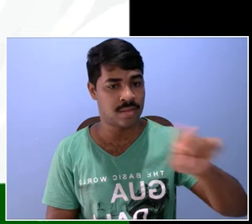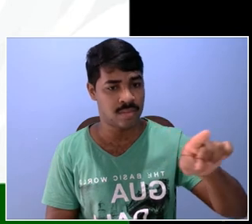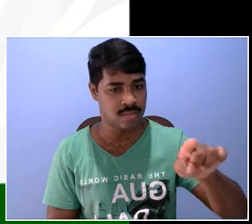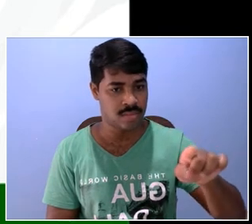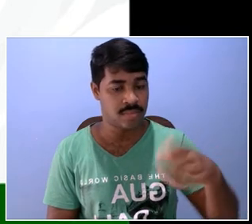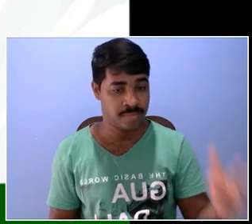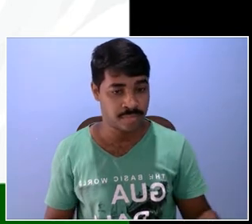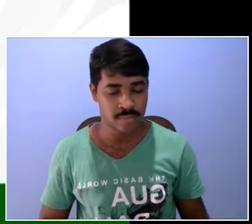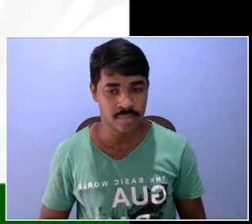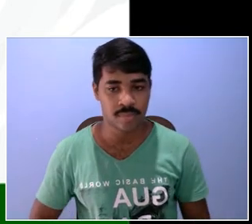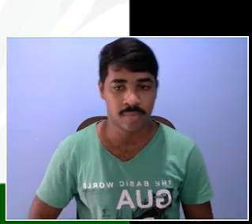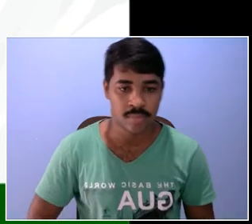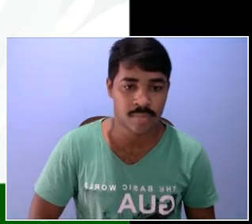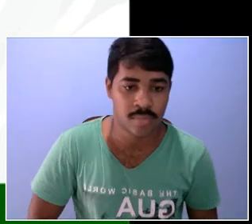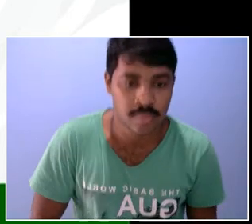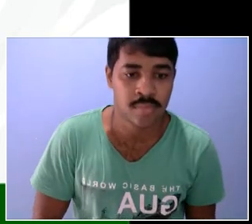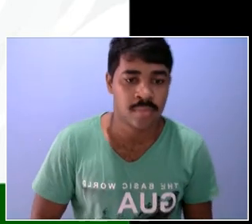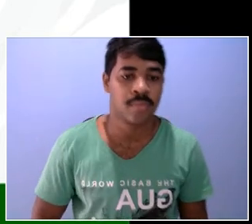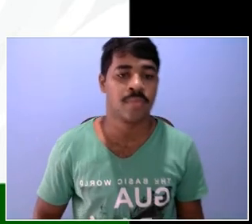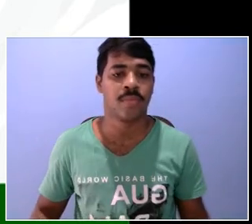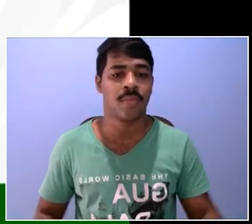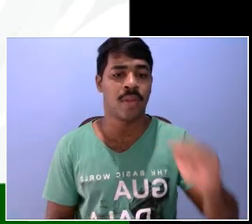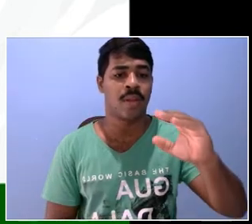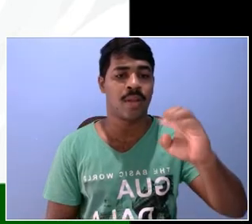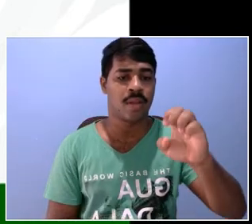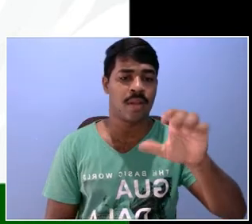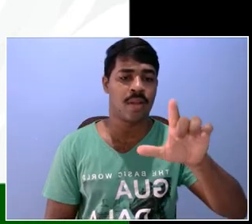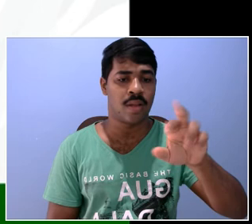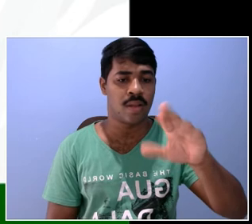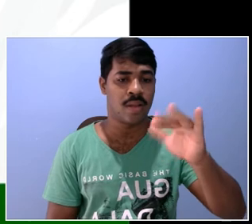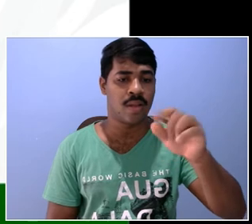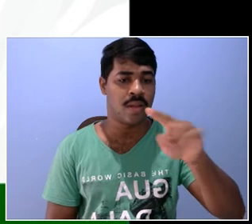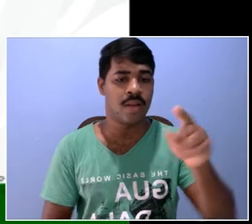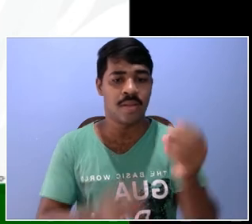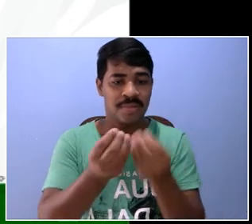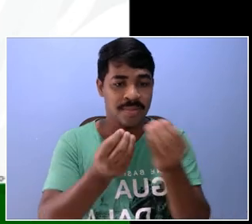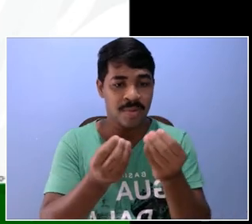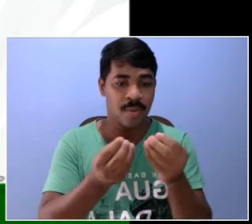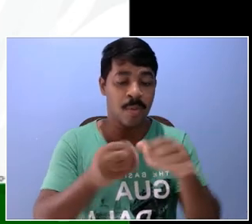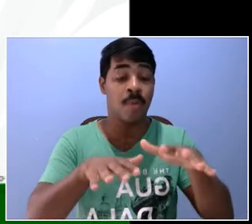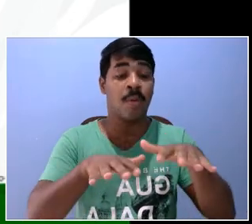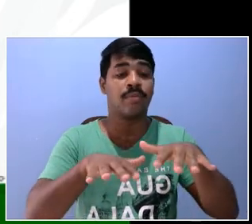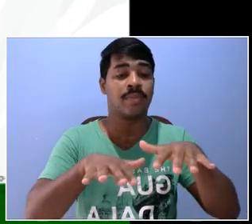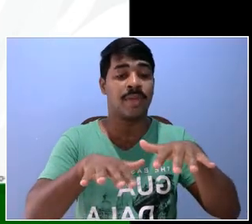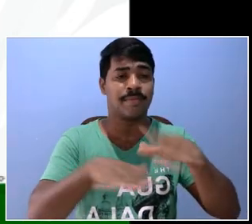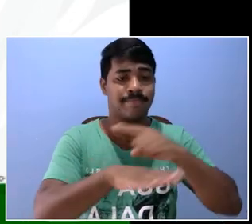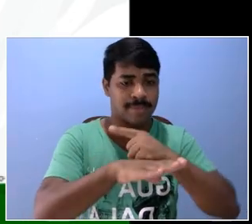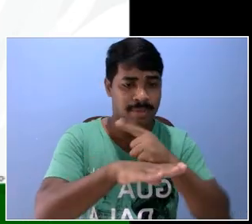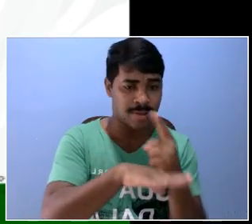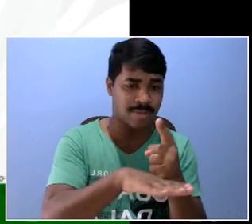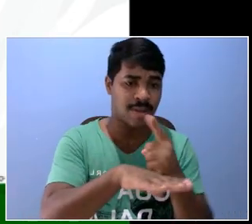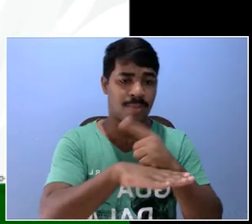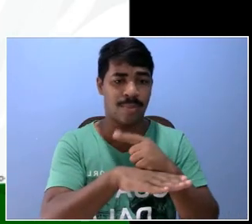só ocorre variando a velocidade. Ok, pessoal? Então tome cuidado com relação a isso. Vamos continuar aqui, que tem